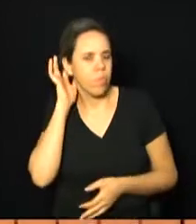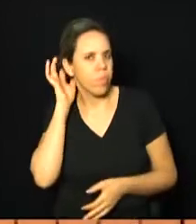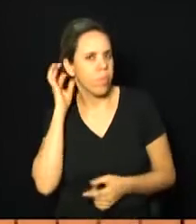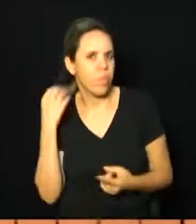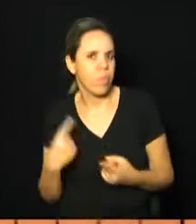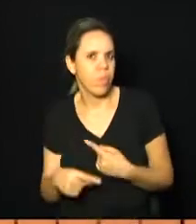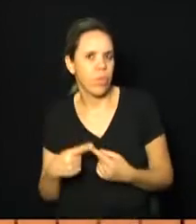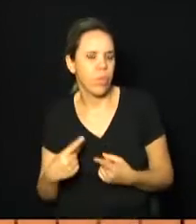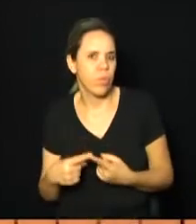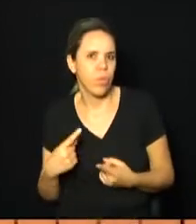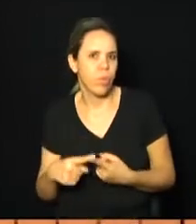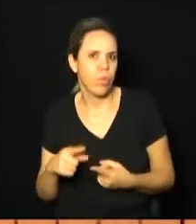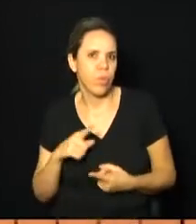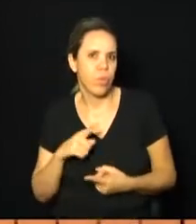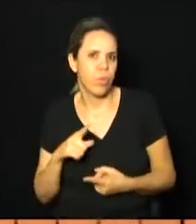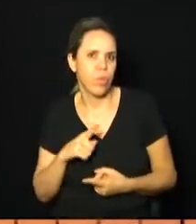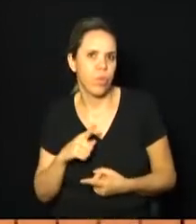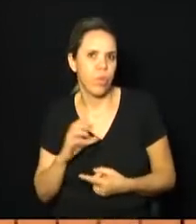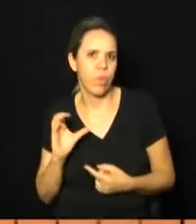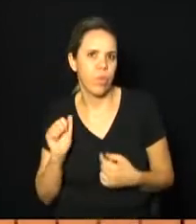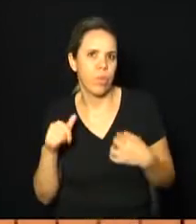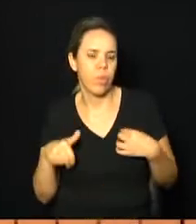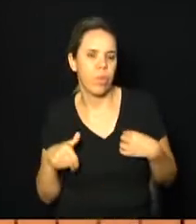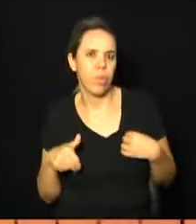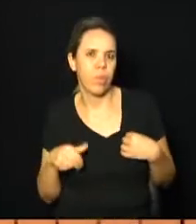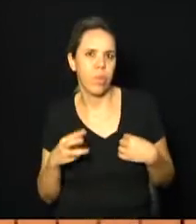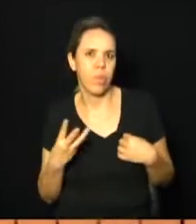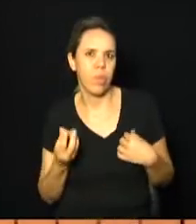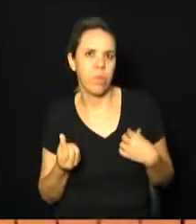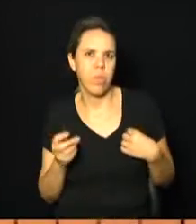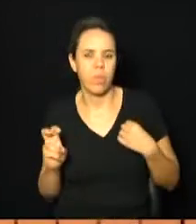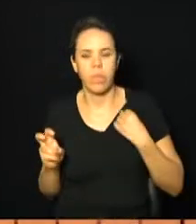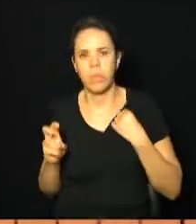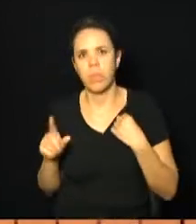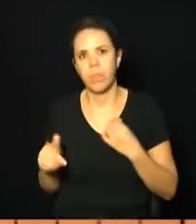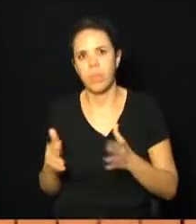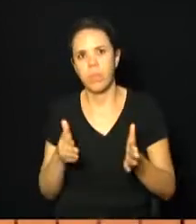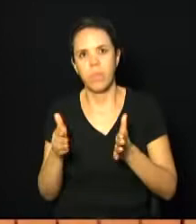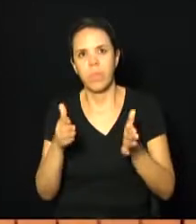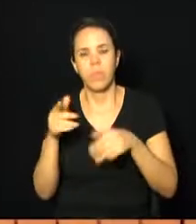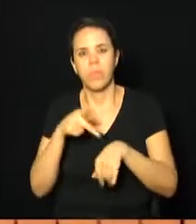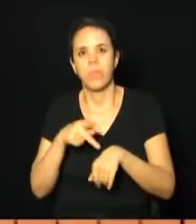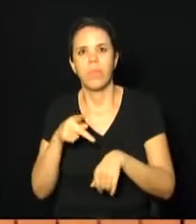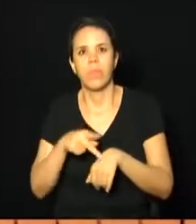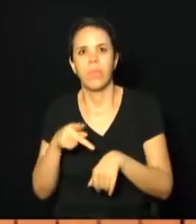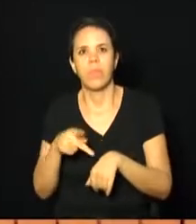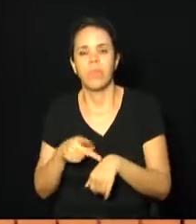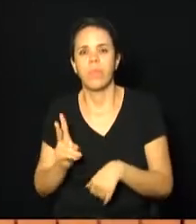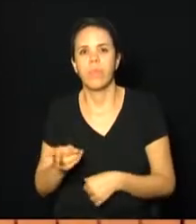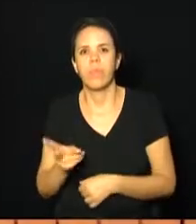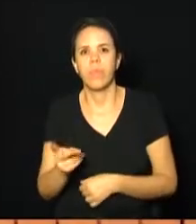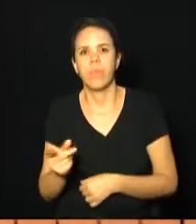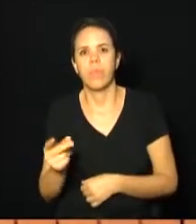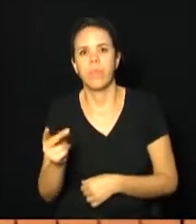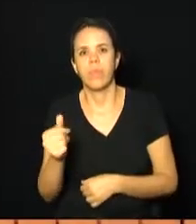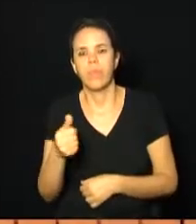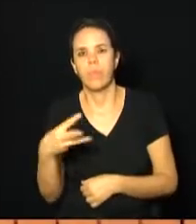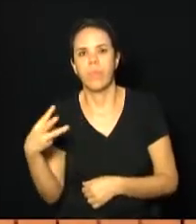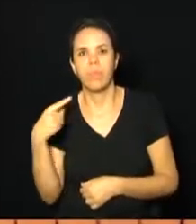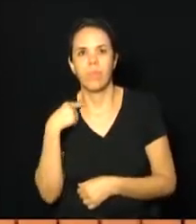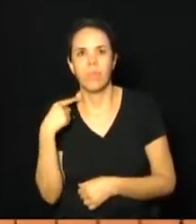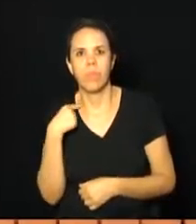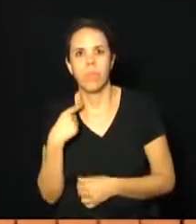Porque a gente tem a CAN 365, que é a estrada das Pedras, que é uma continuação da 13 de